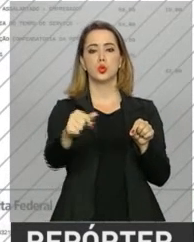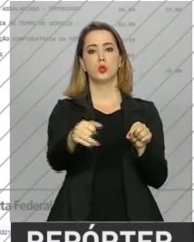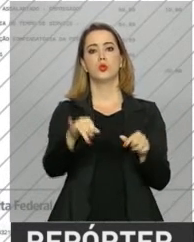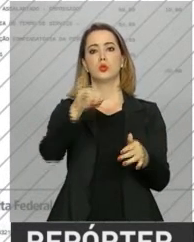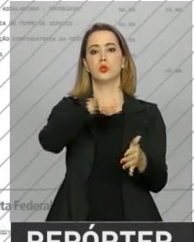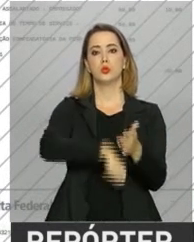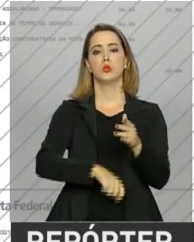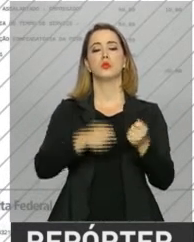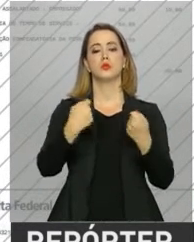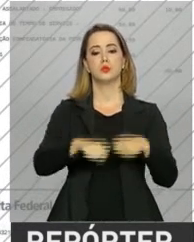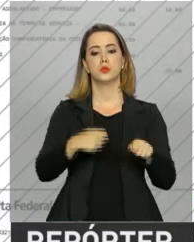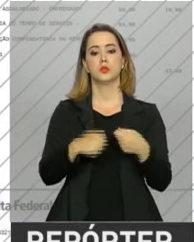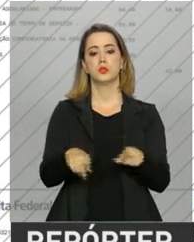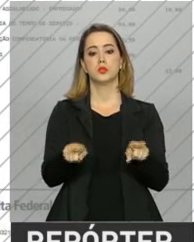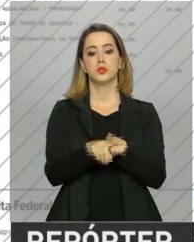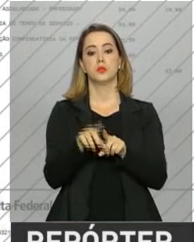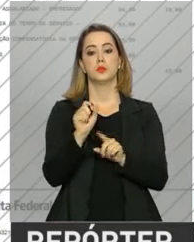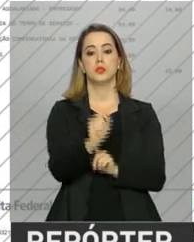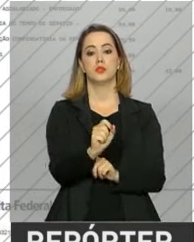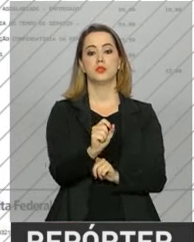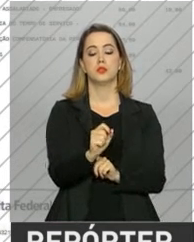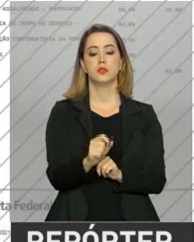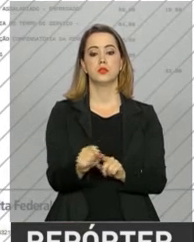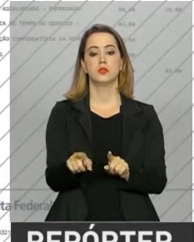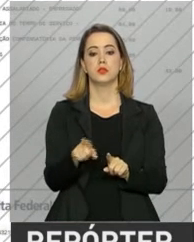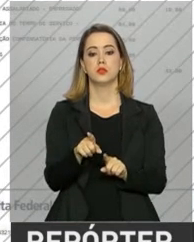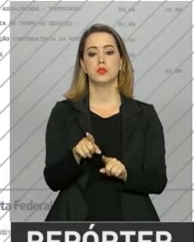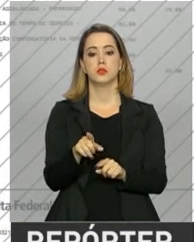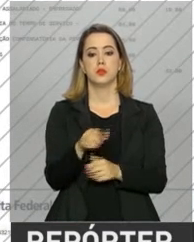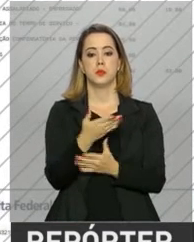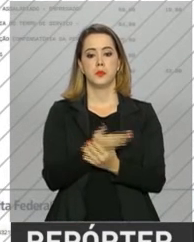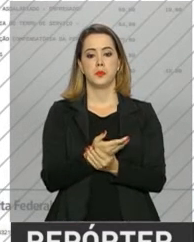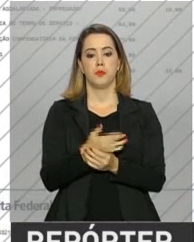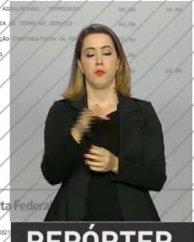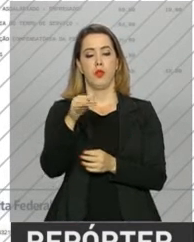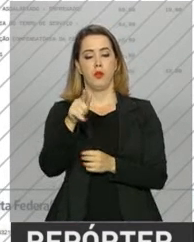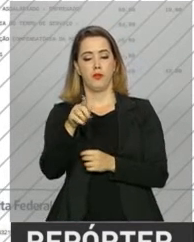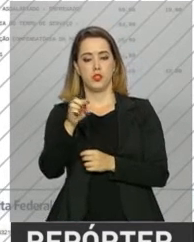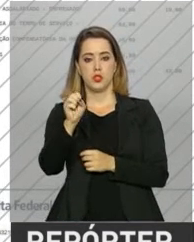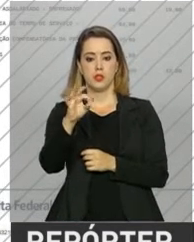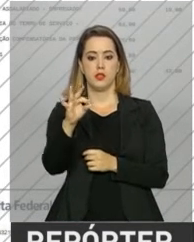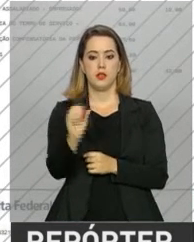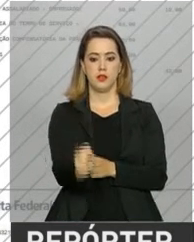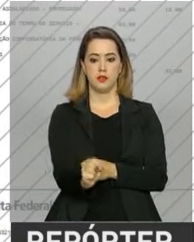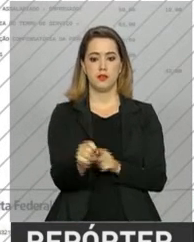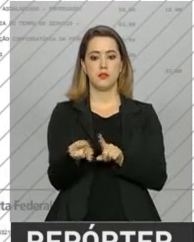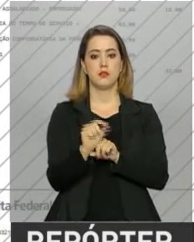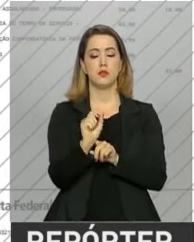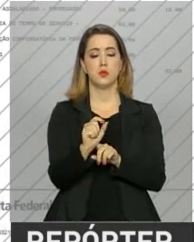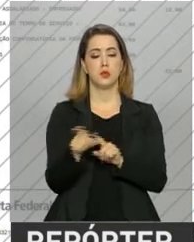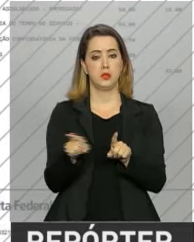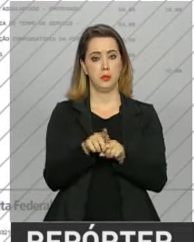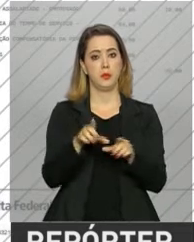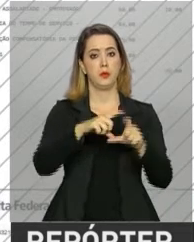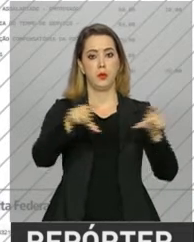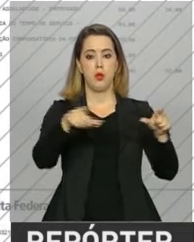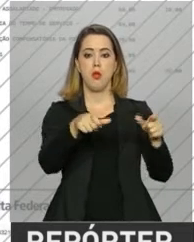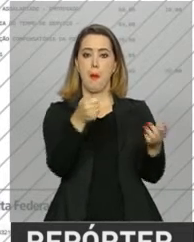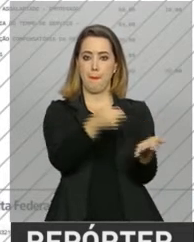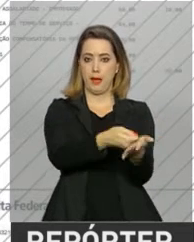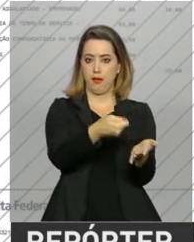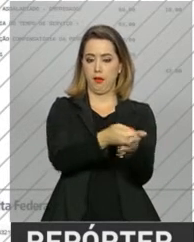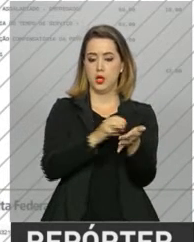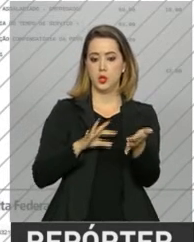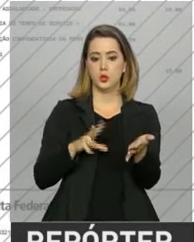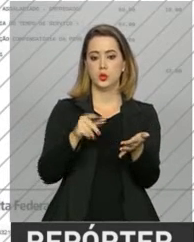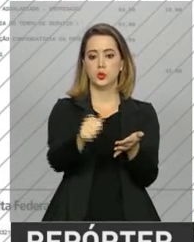o seguro contra acidentes do trabalho e o fundo de garantia por tempo de serviço. Na guia também é recolhido um valor